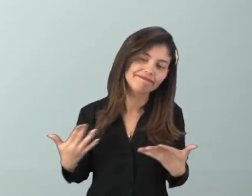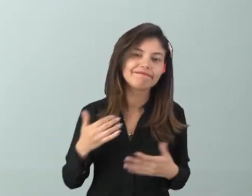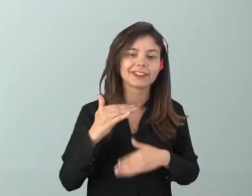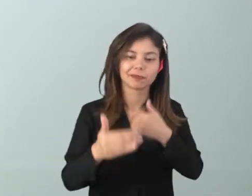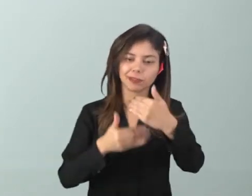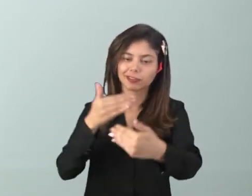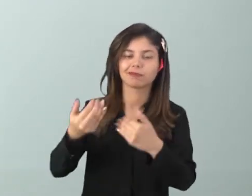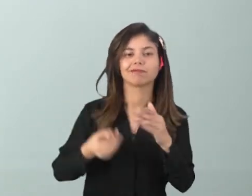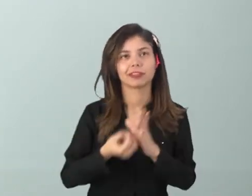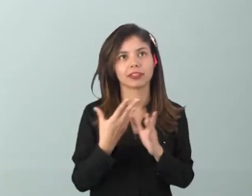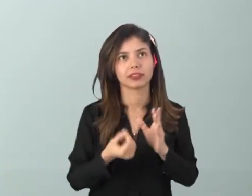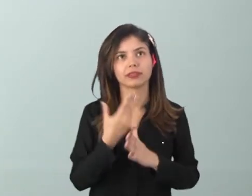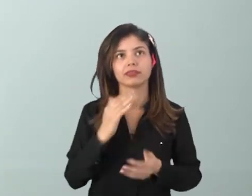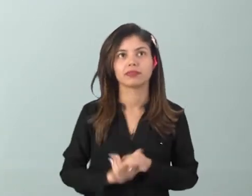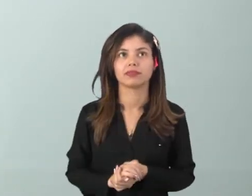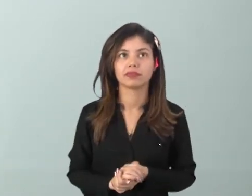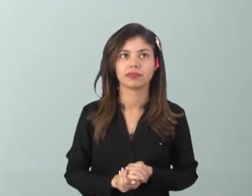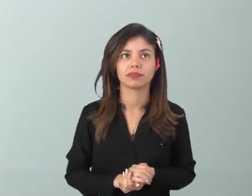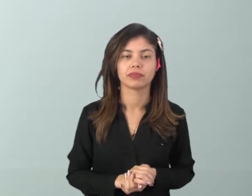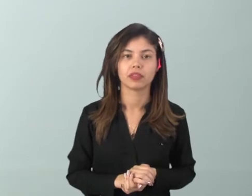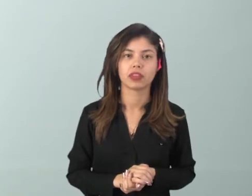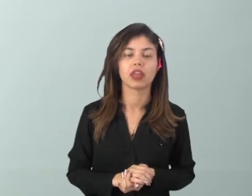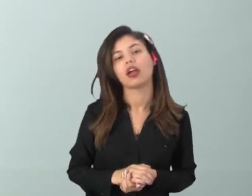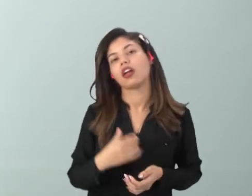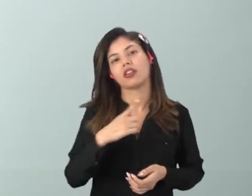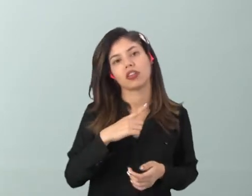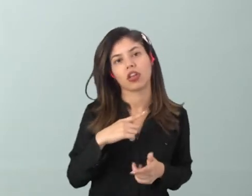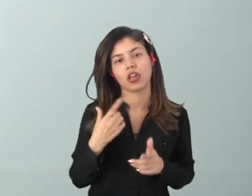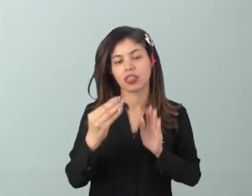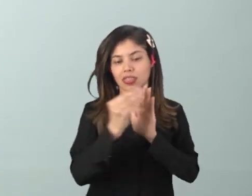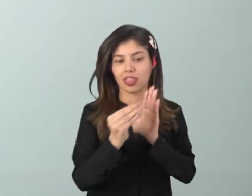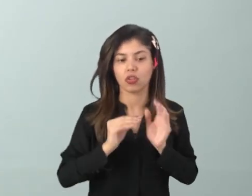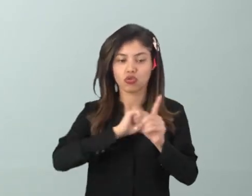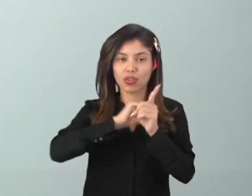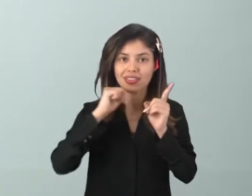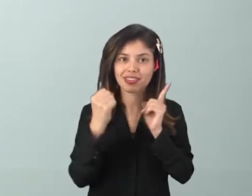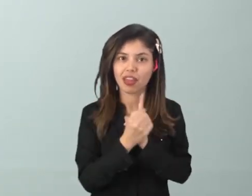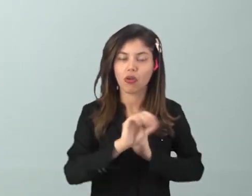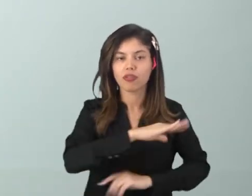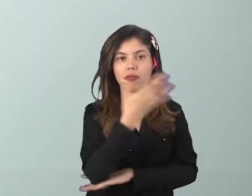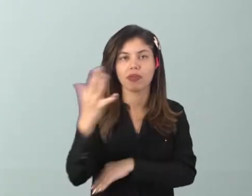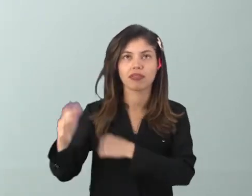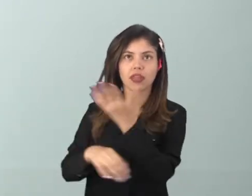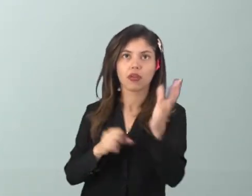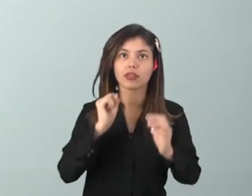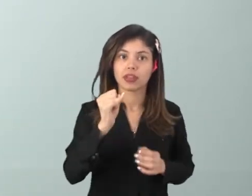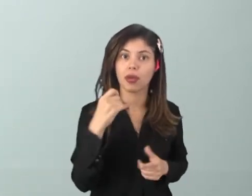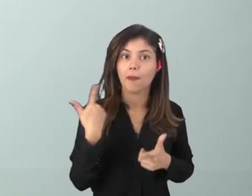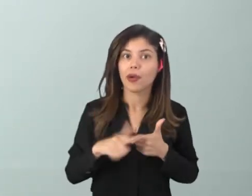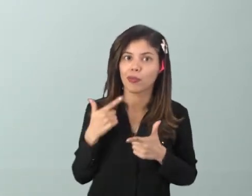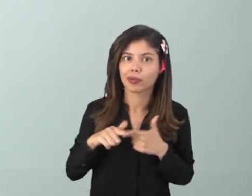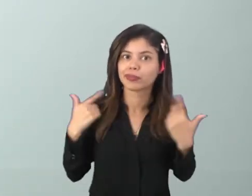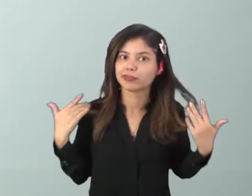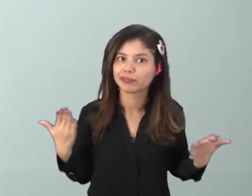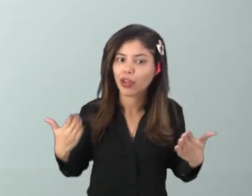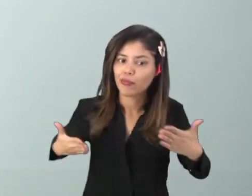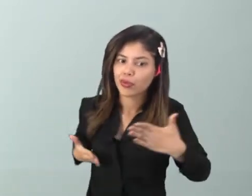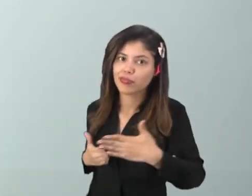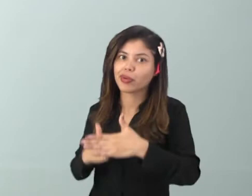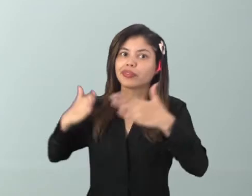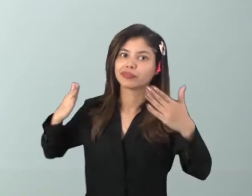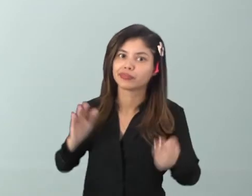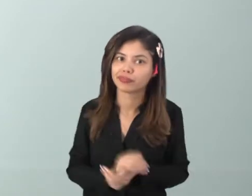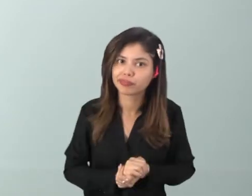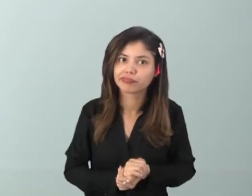de processo de produção? É o risco, né, gente? É o risco de danos sociais e ambientais. Imaginem um acidente nuclear. Quais são os impactos